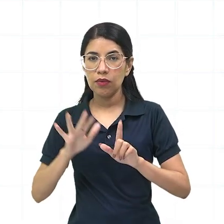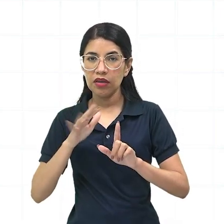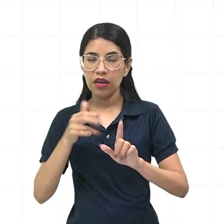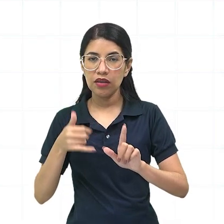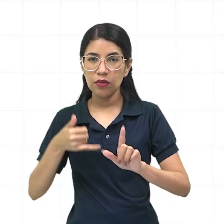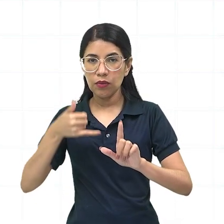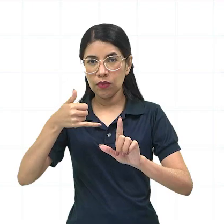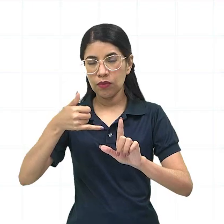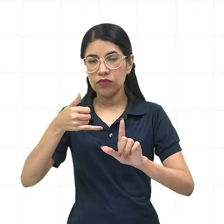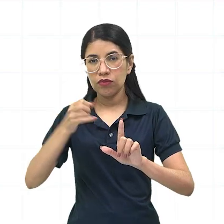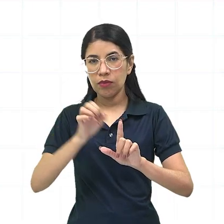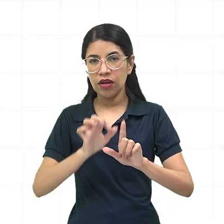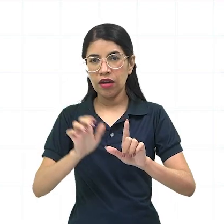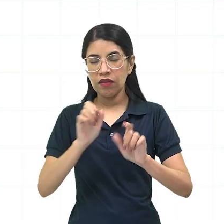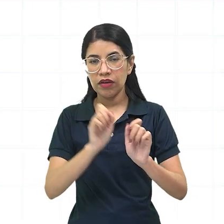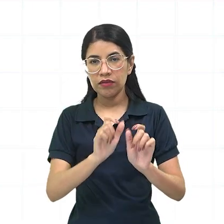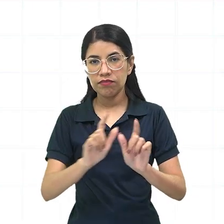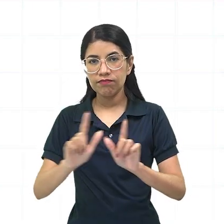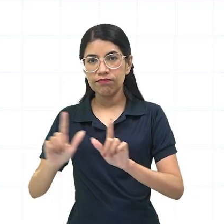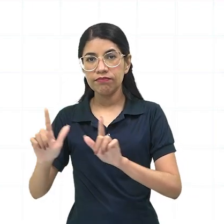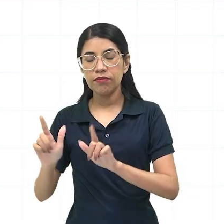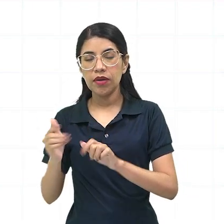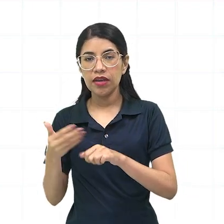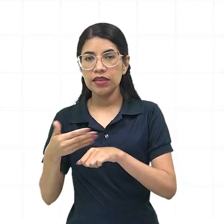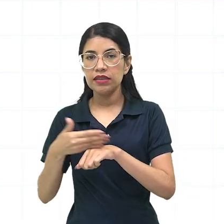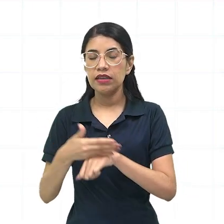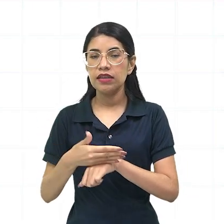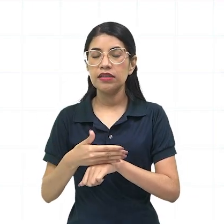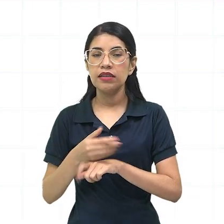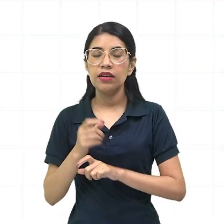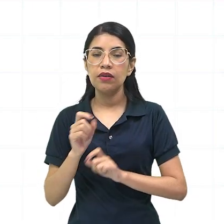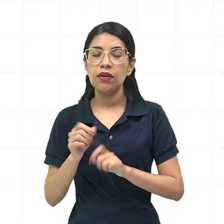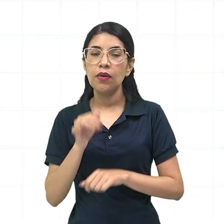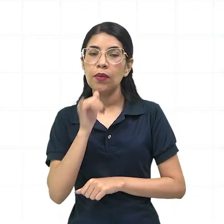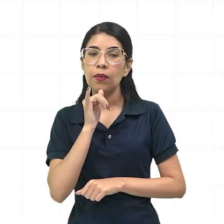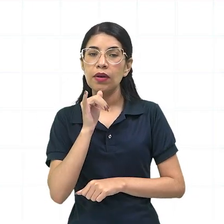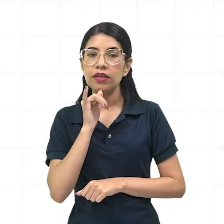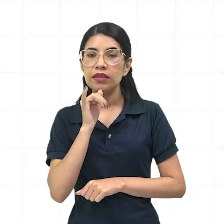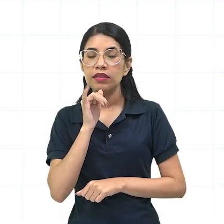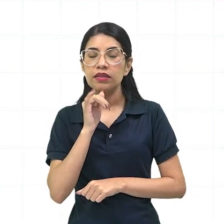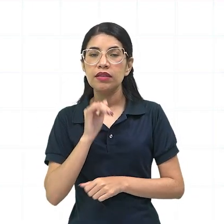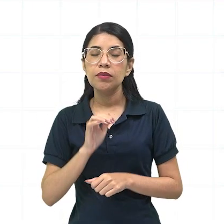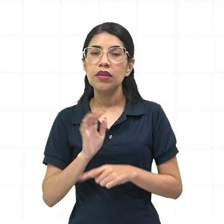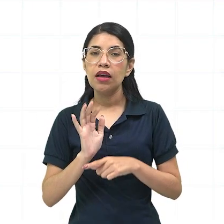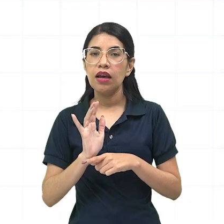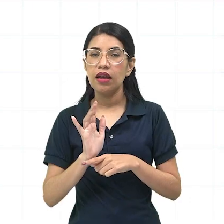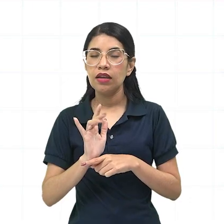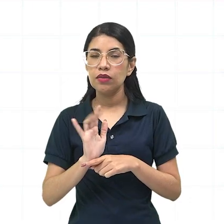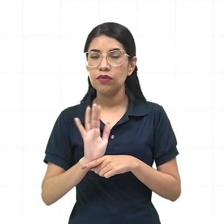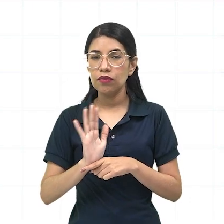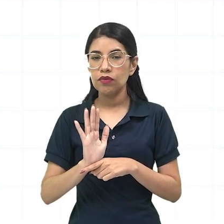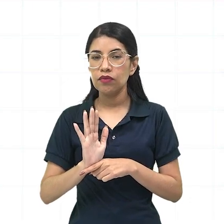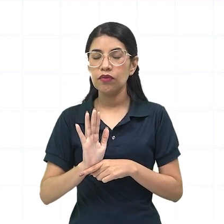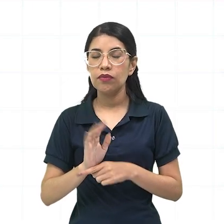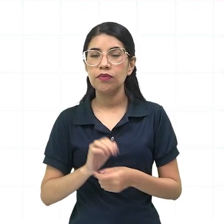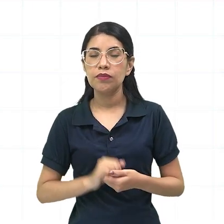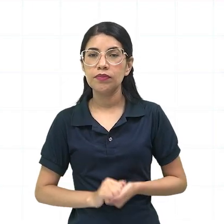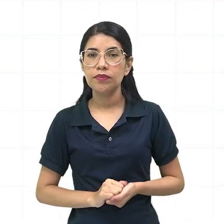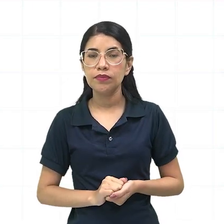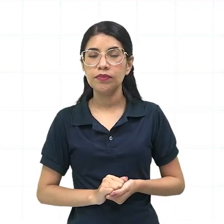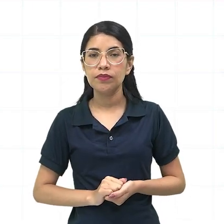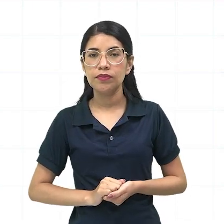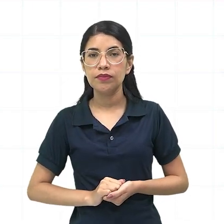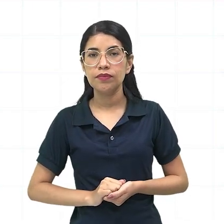aí o celular para esse QR Code que você vai conseguir ver o exemplo da essência da dramaturgia,